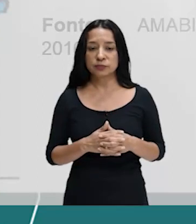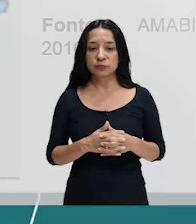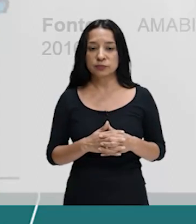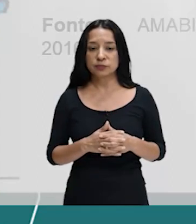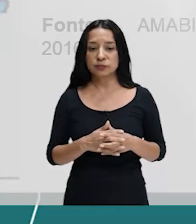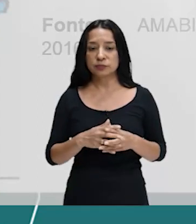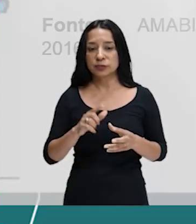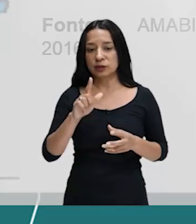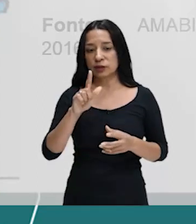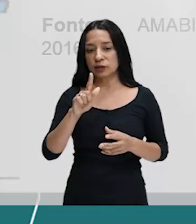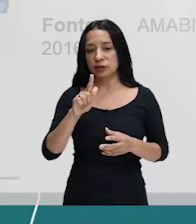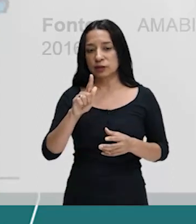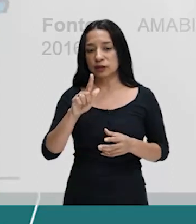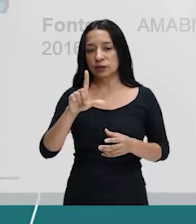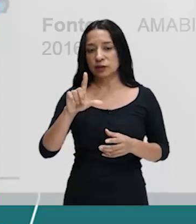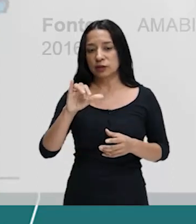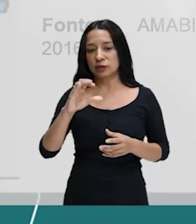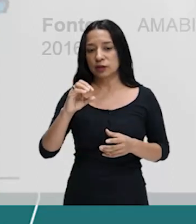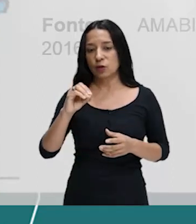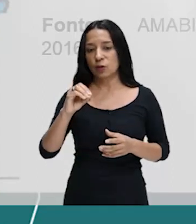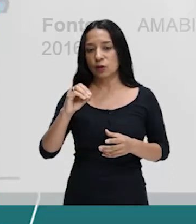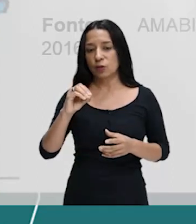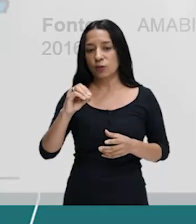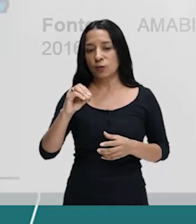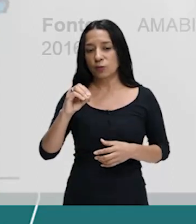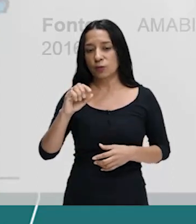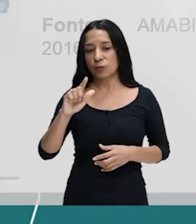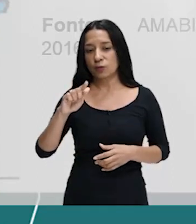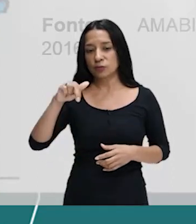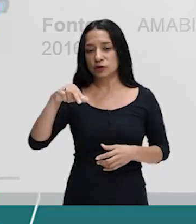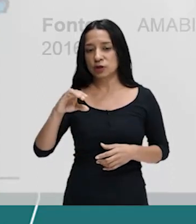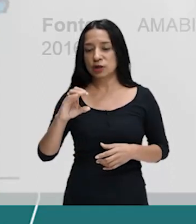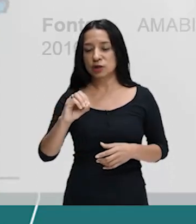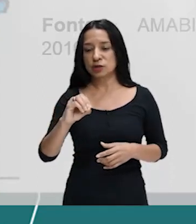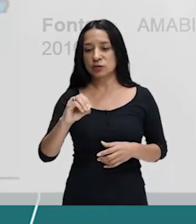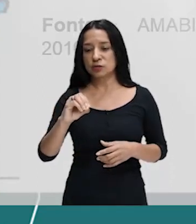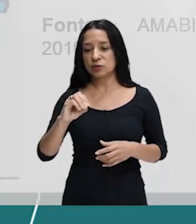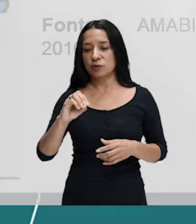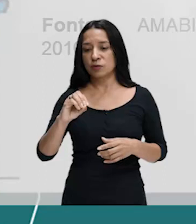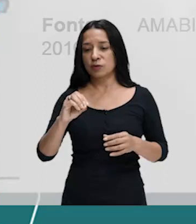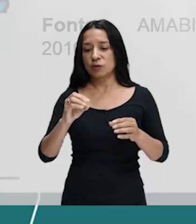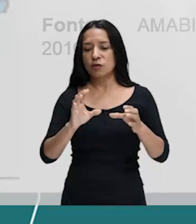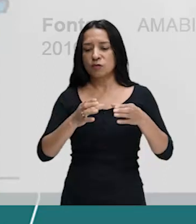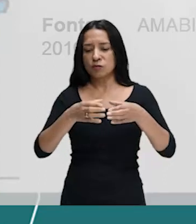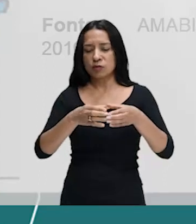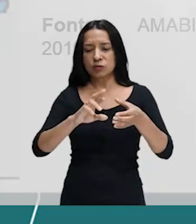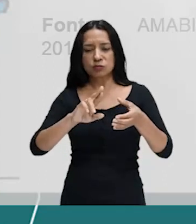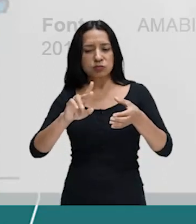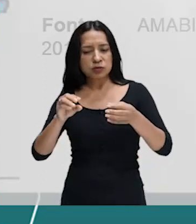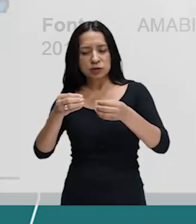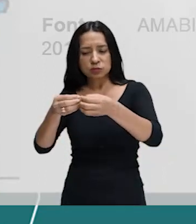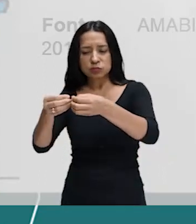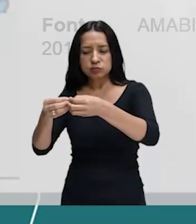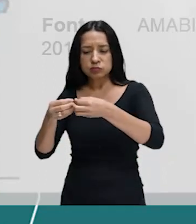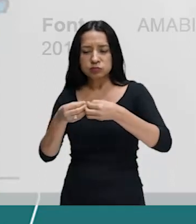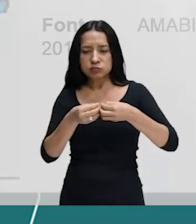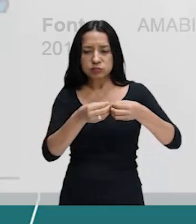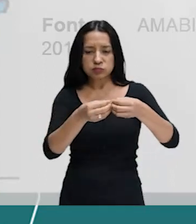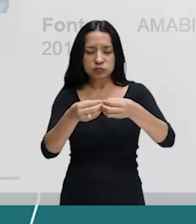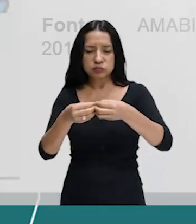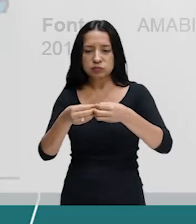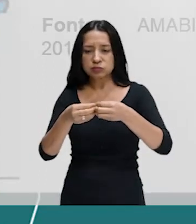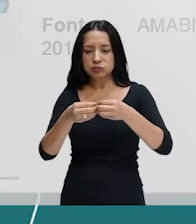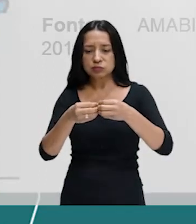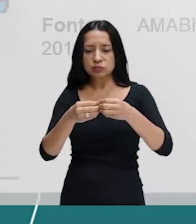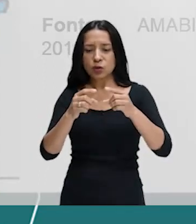é o glicogênio. O glicogênio, ele é formado por várias moléculas de glicose. Cada hexágono